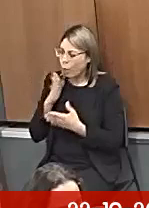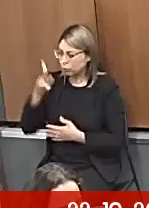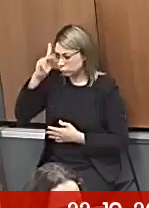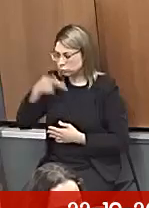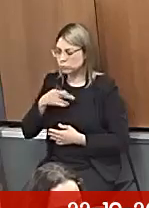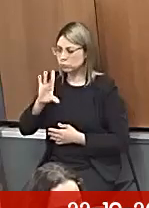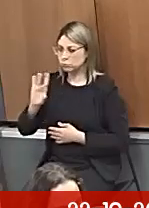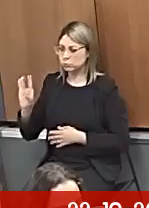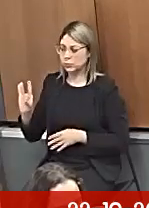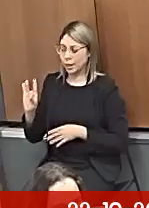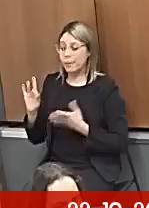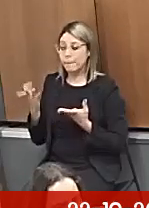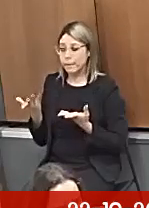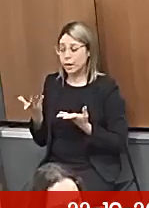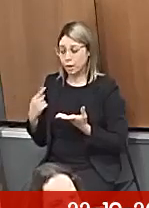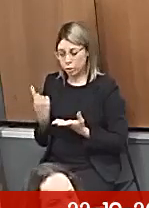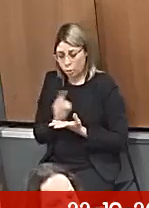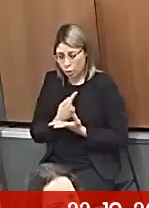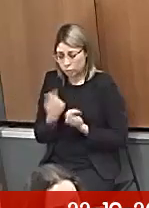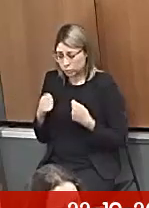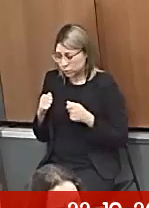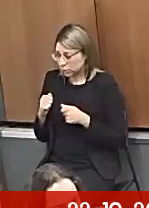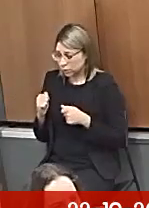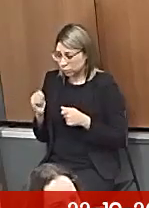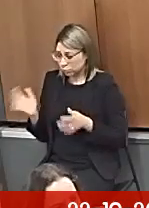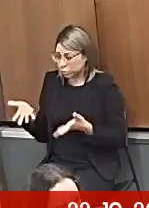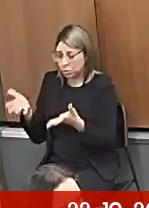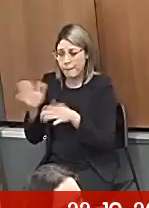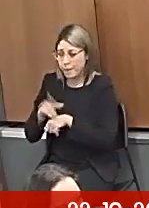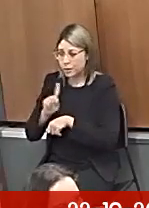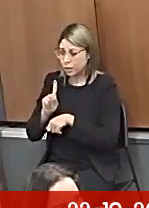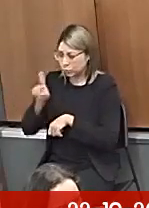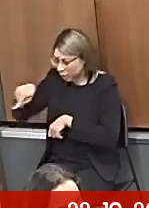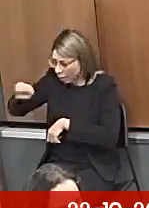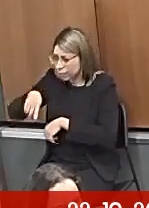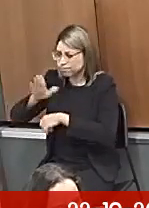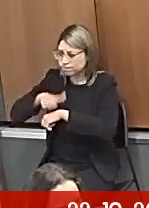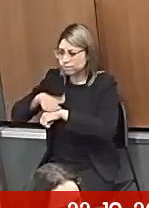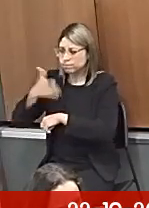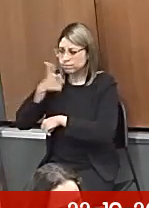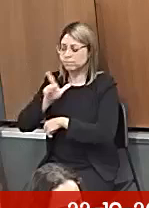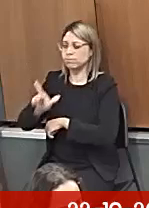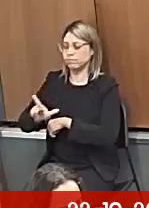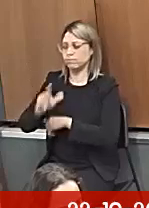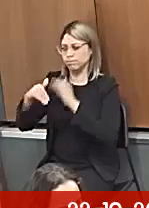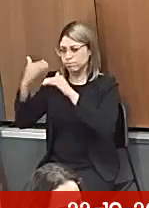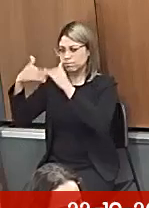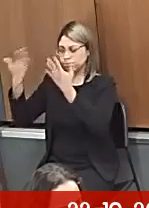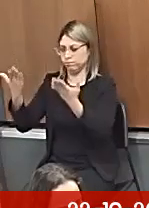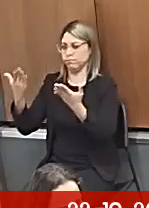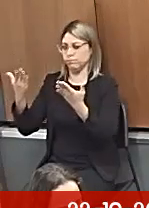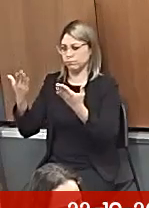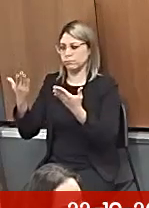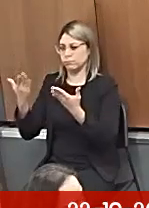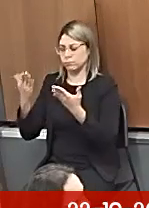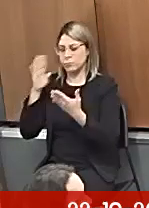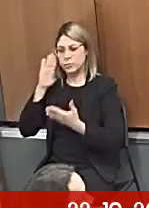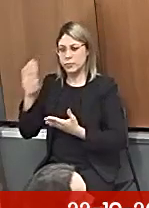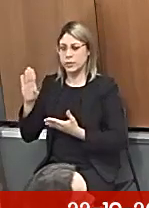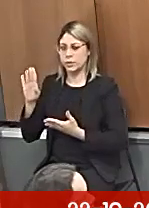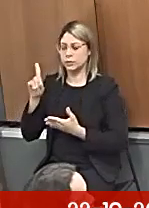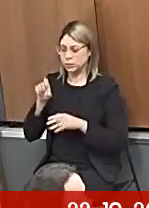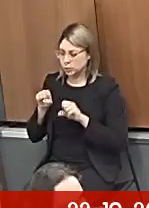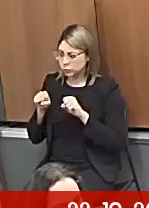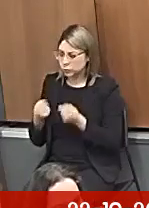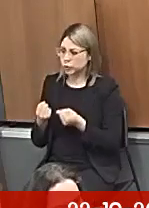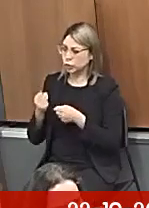mais seja desnecessária a nossa atuação e que a atuação deles seja cada vez mais imprescindível na defesa